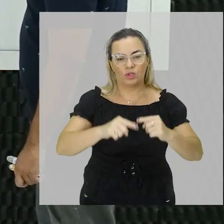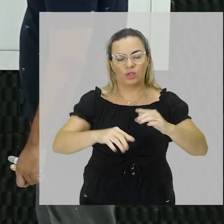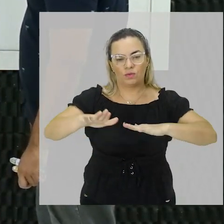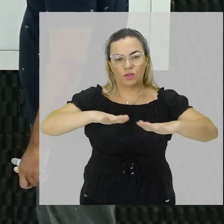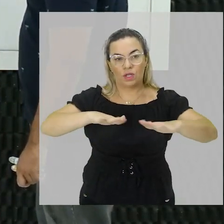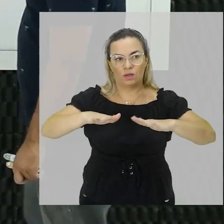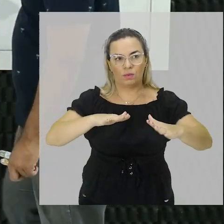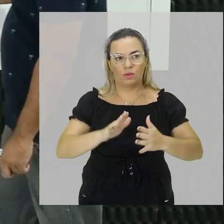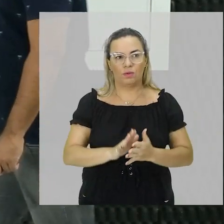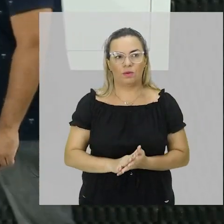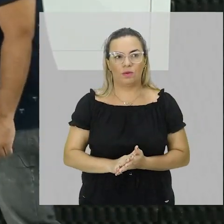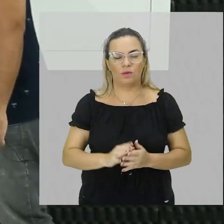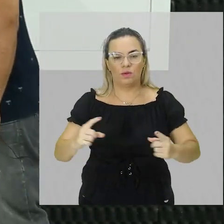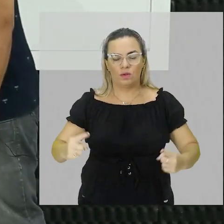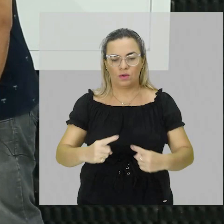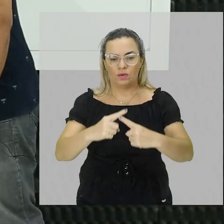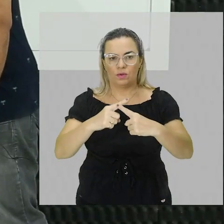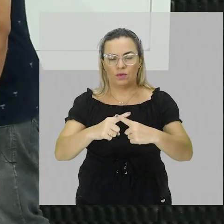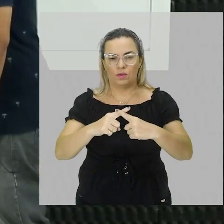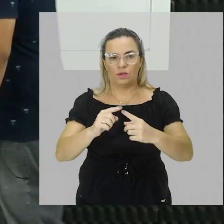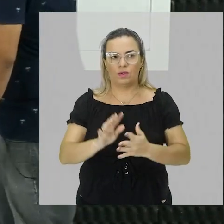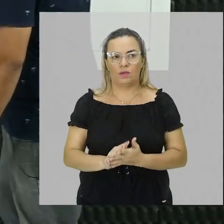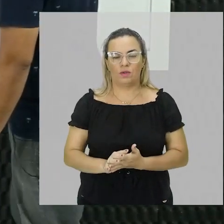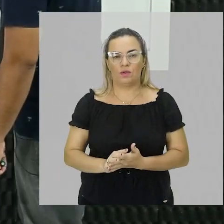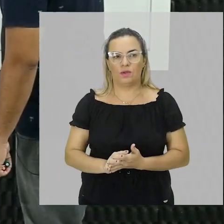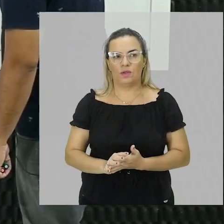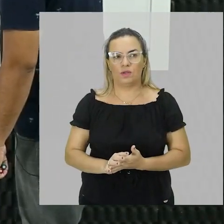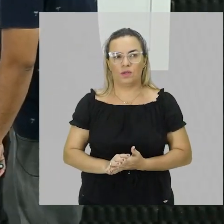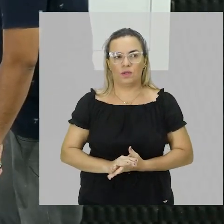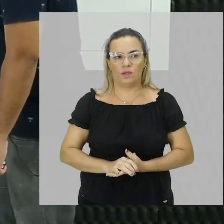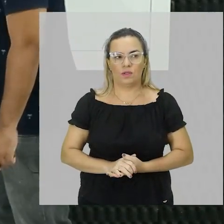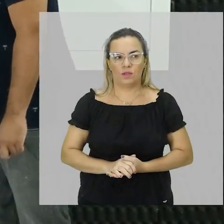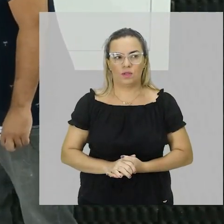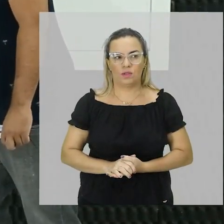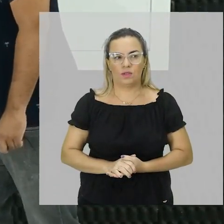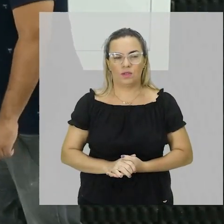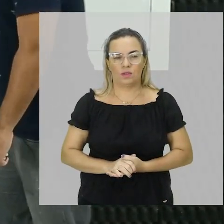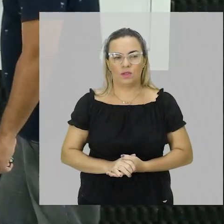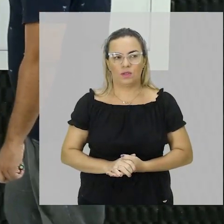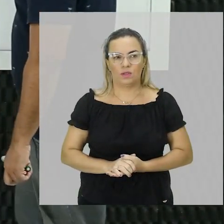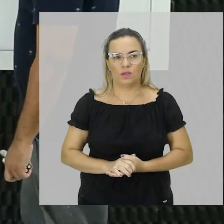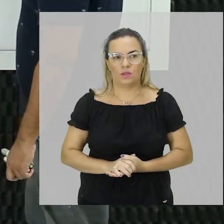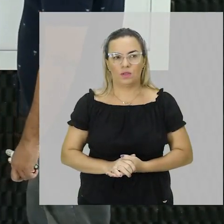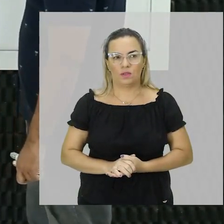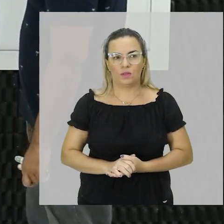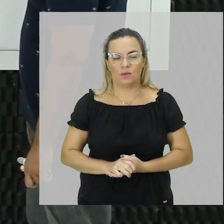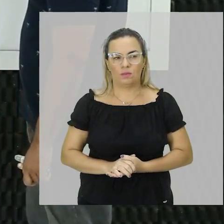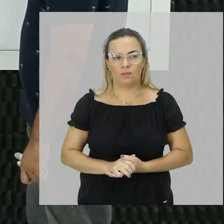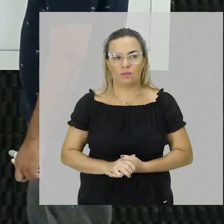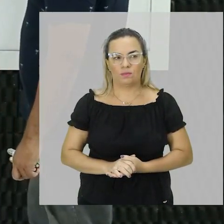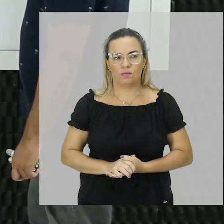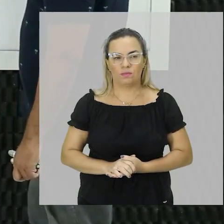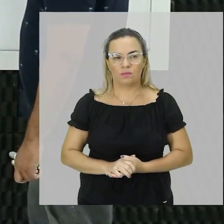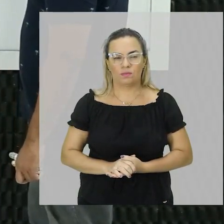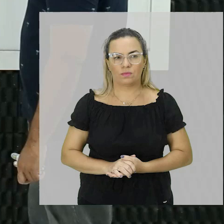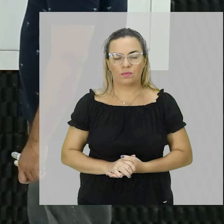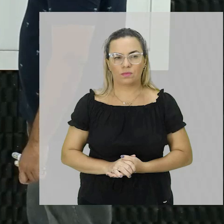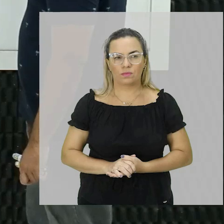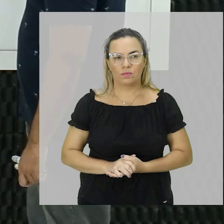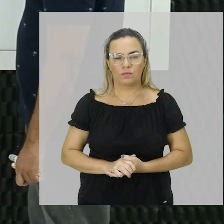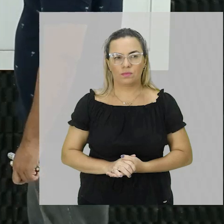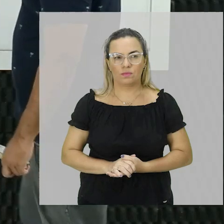vezes a aceleração centrípeta, certo? Aquela aceleração